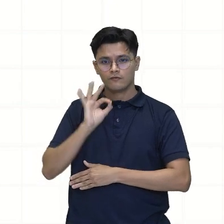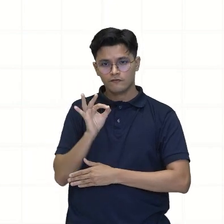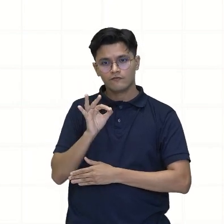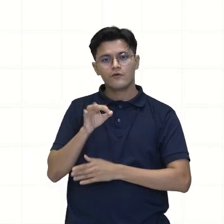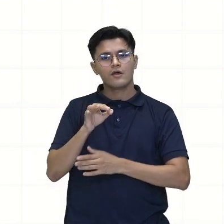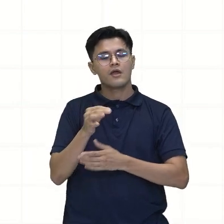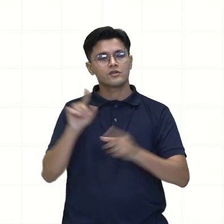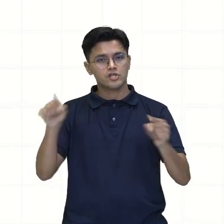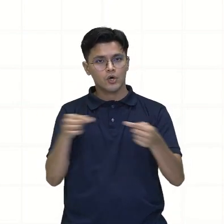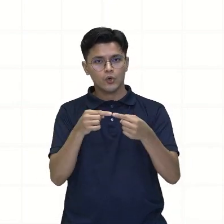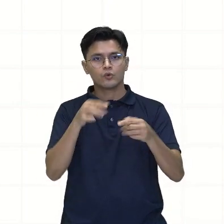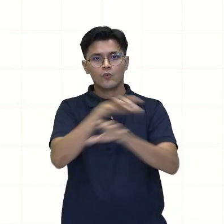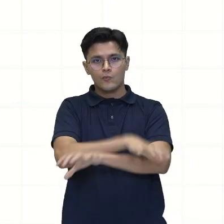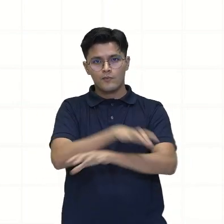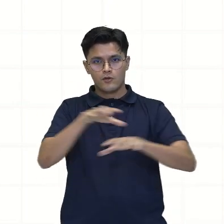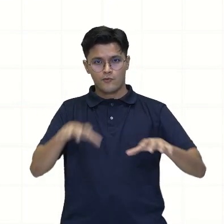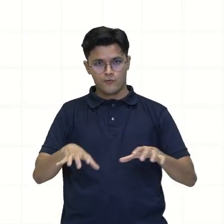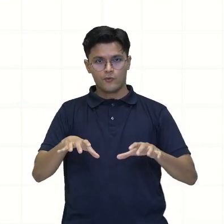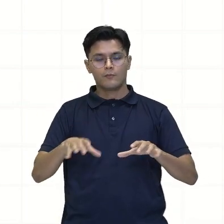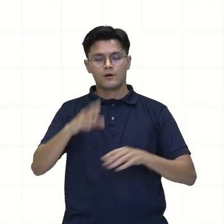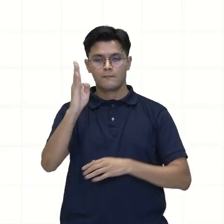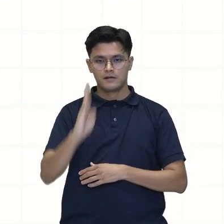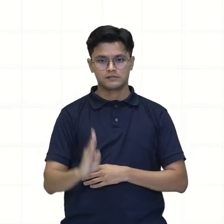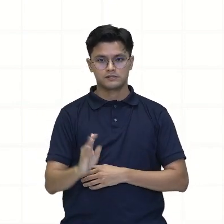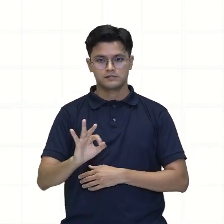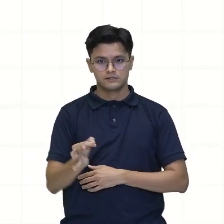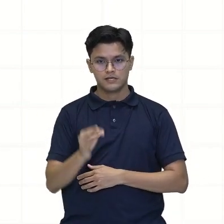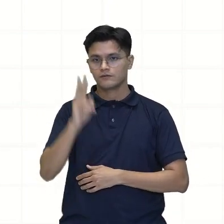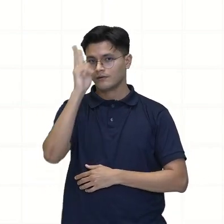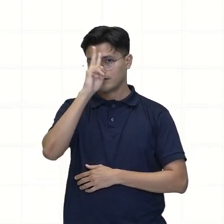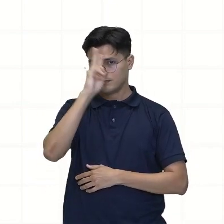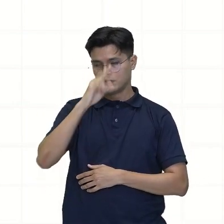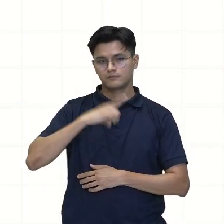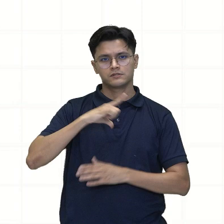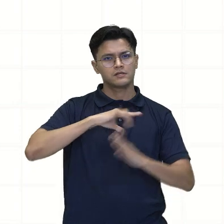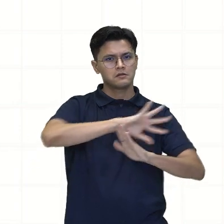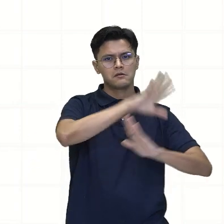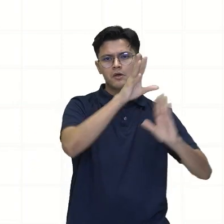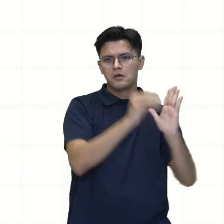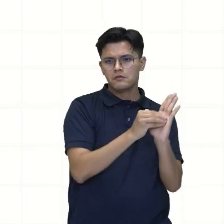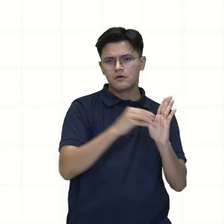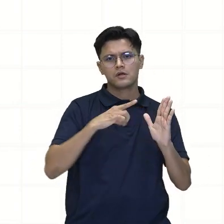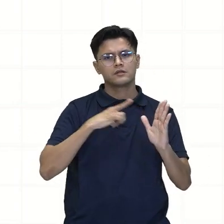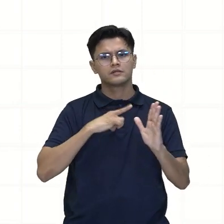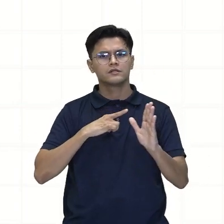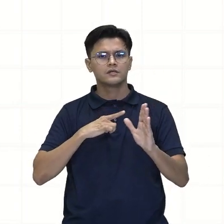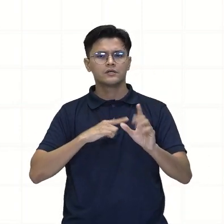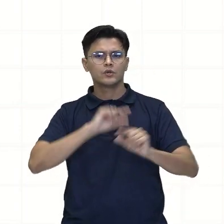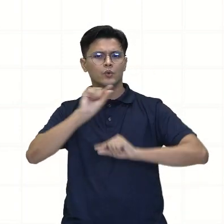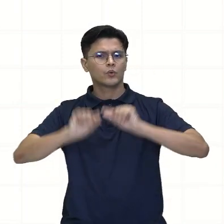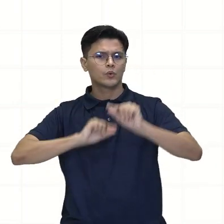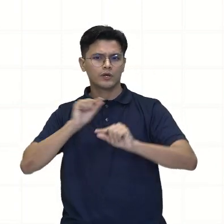biomas brasileiros, né? Lembrando que nós temos o bioma da Amazônia, nós temos o bioma